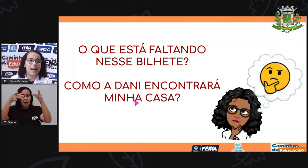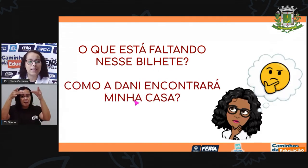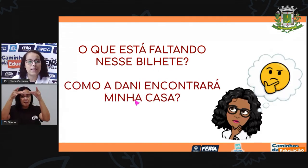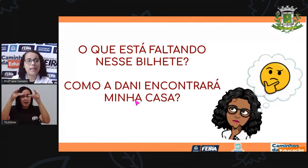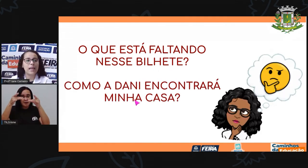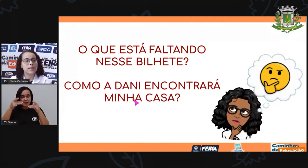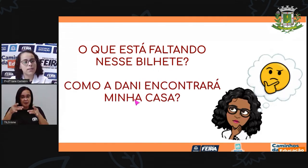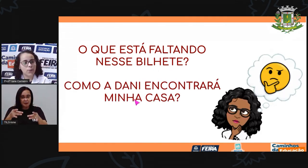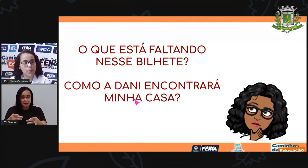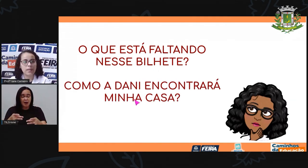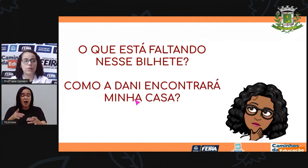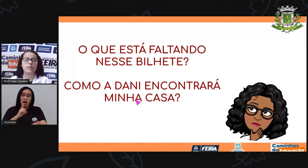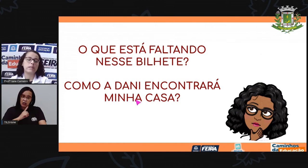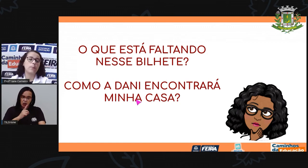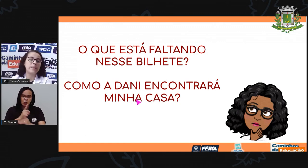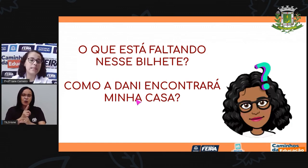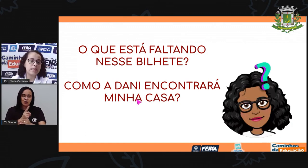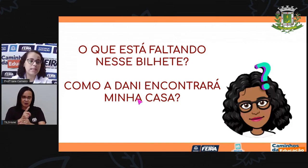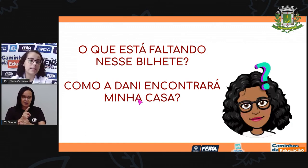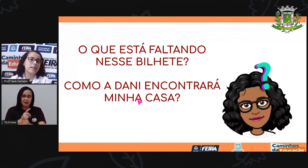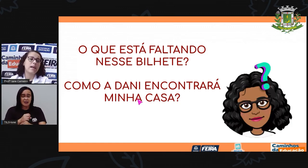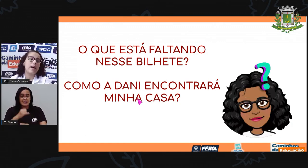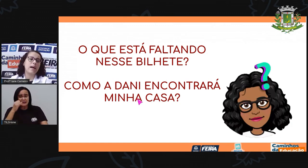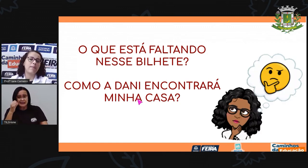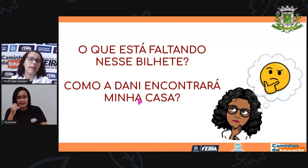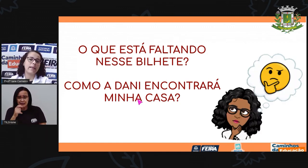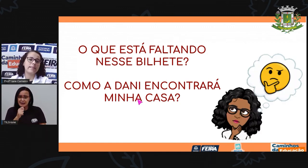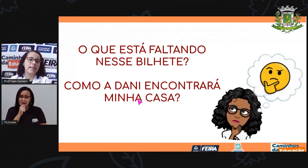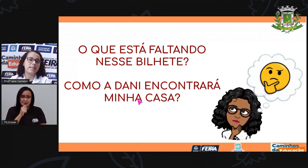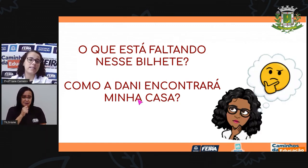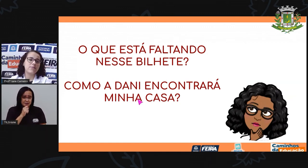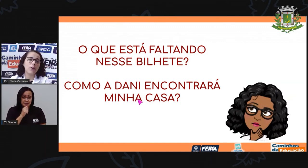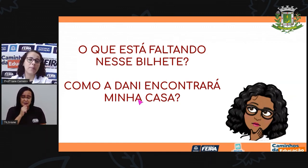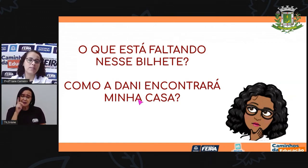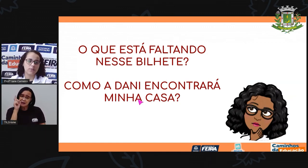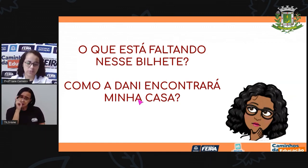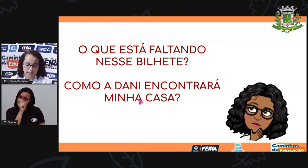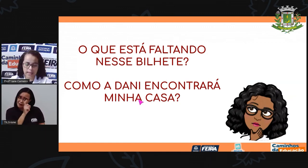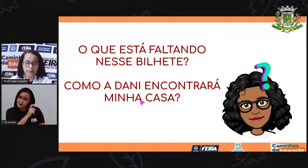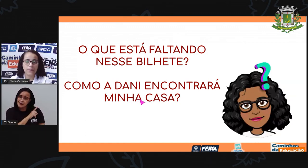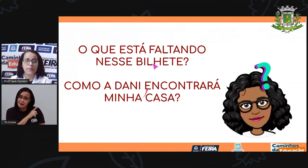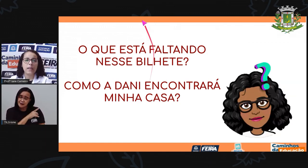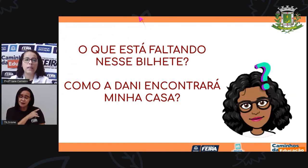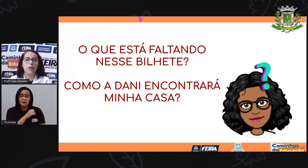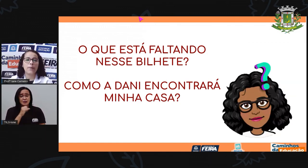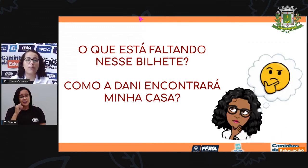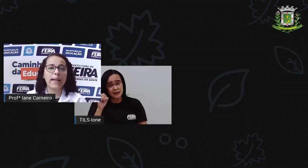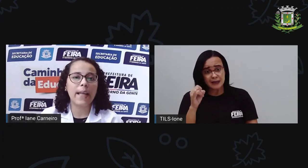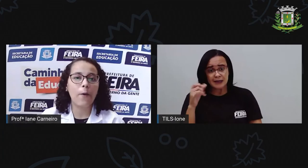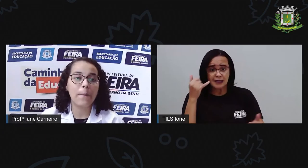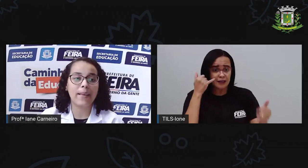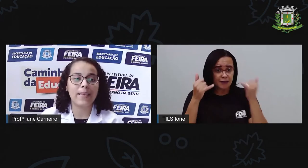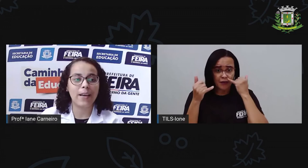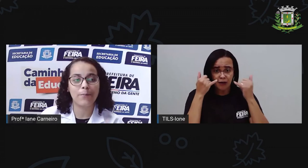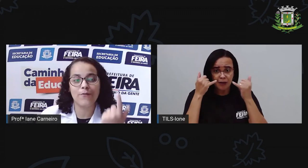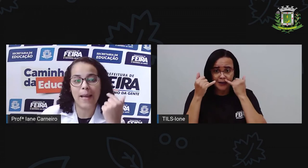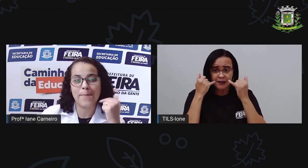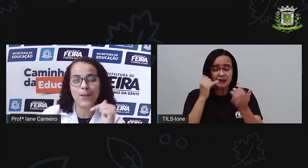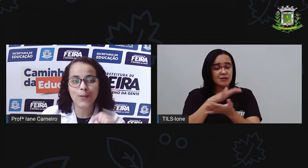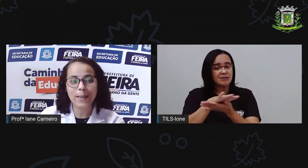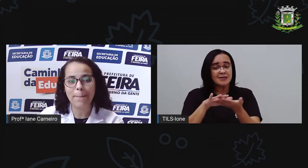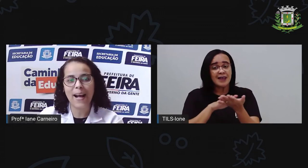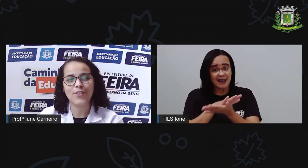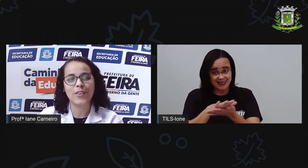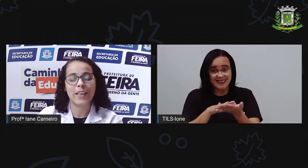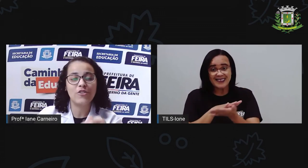a minha casa sem essas informações? Então, precisa dessas informações. informações, está certo? Então, a Pró vai interromper aqui, vai